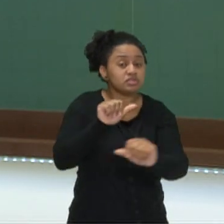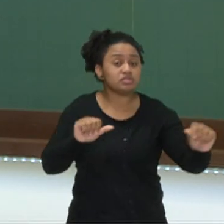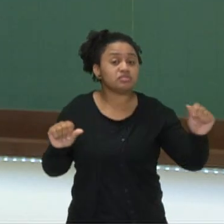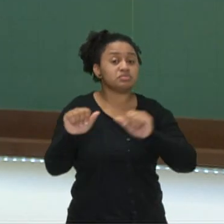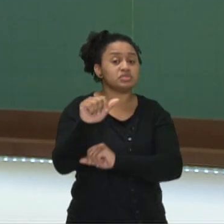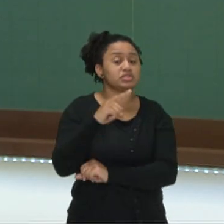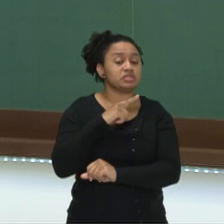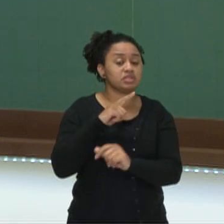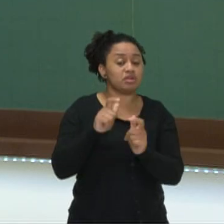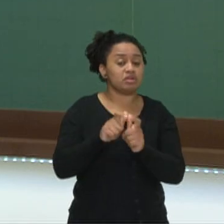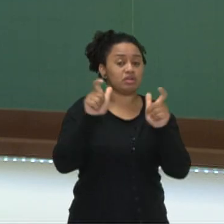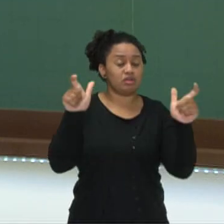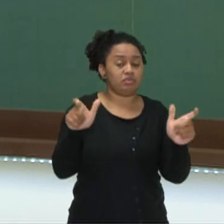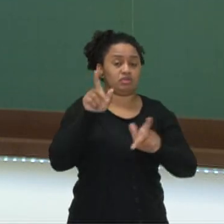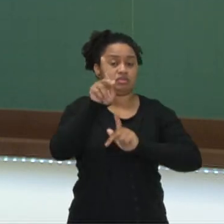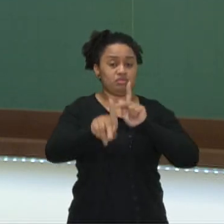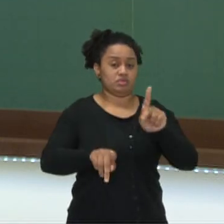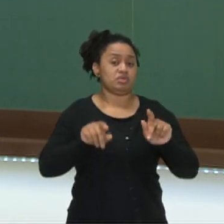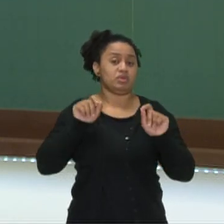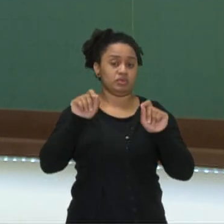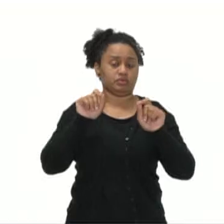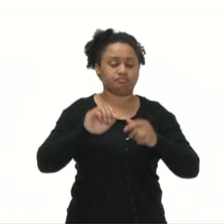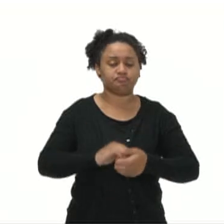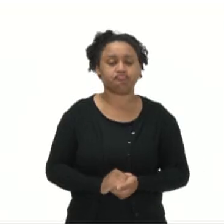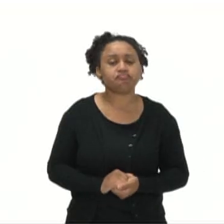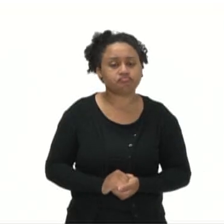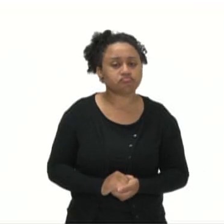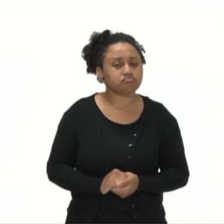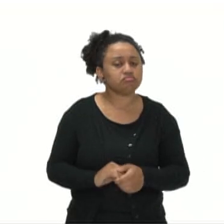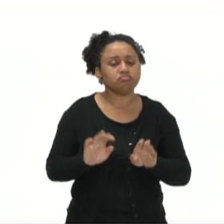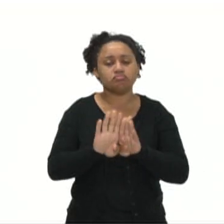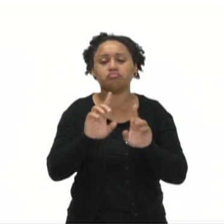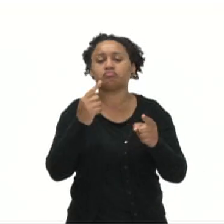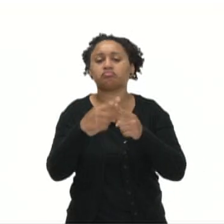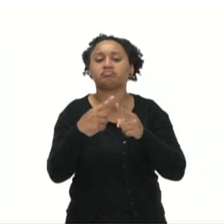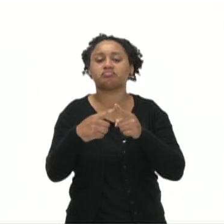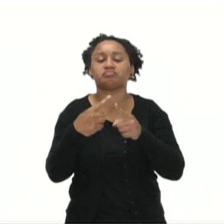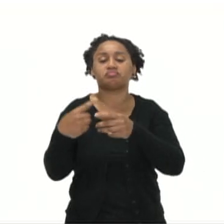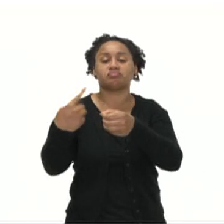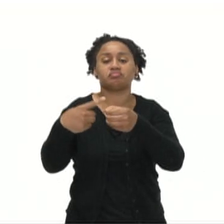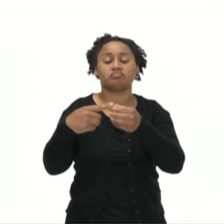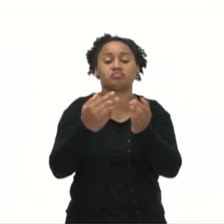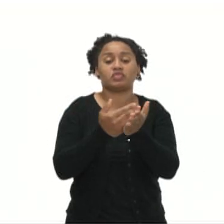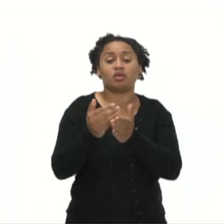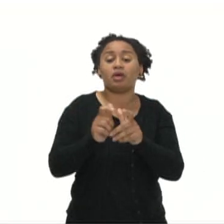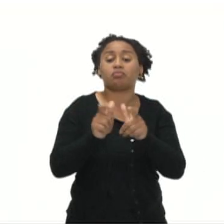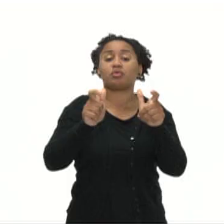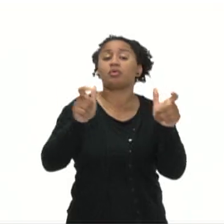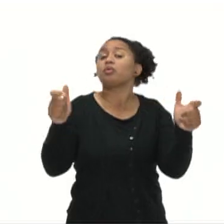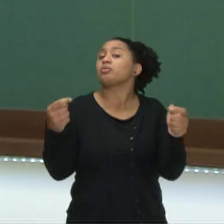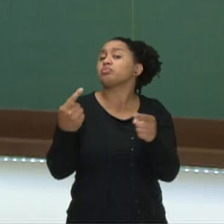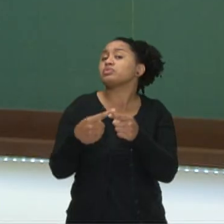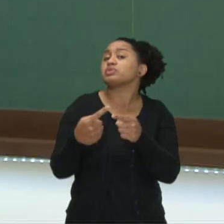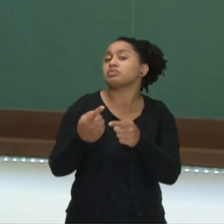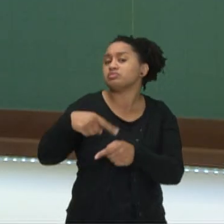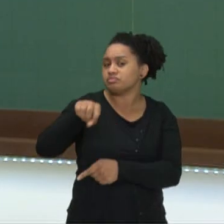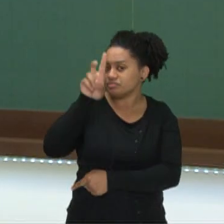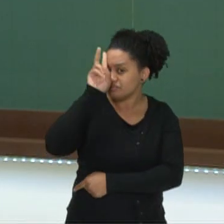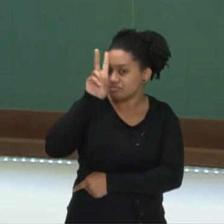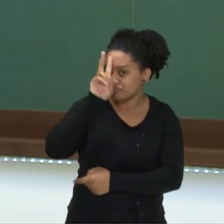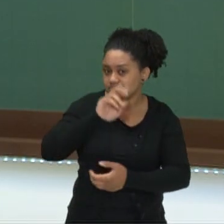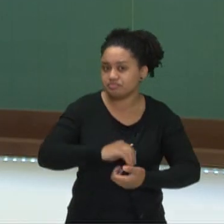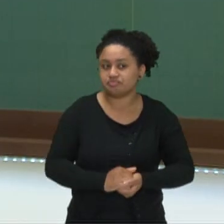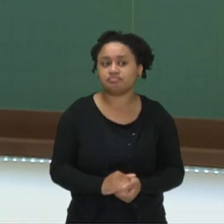Esse crescimento da população? E por que então as cidades elas começam a crescer? Vocês lembram? Então vamos ver aqui,